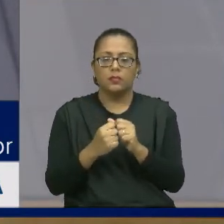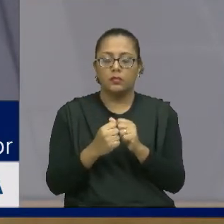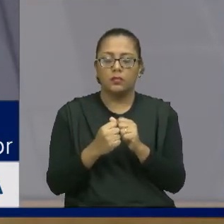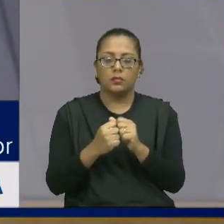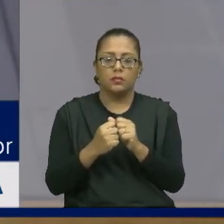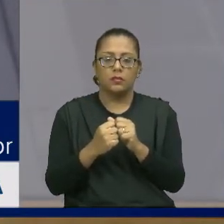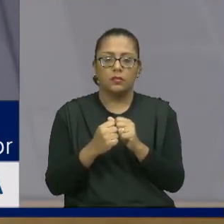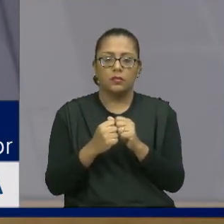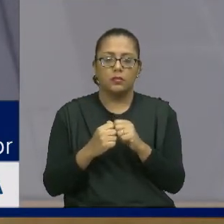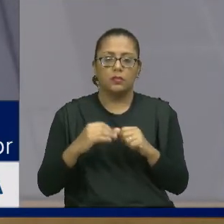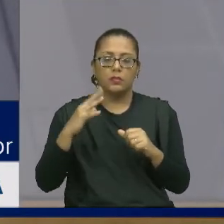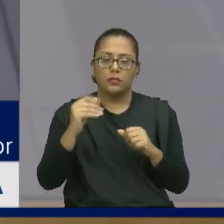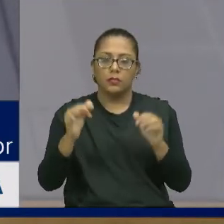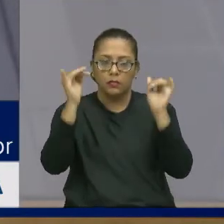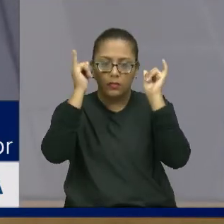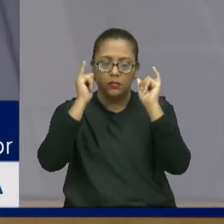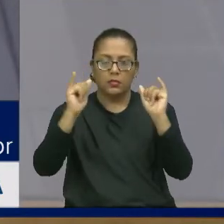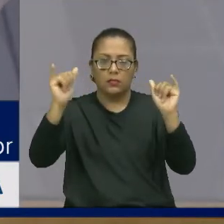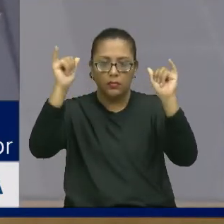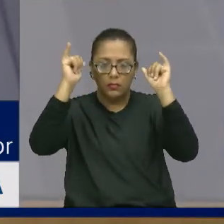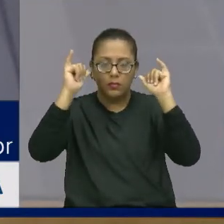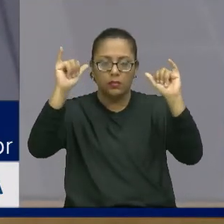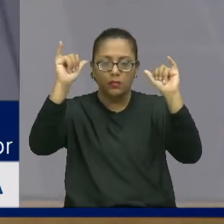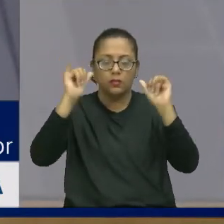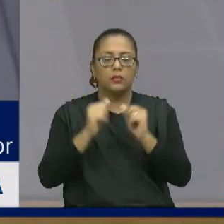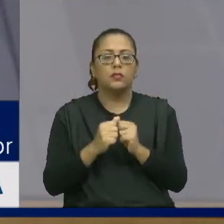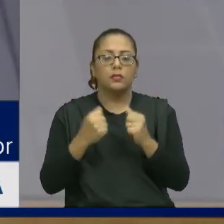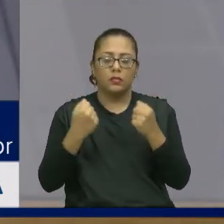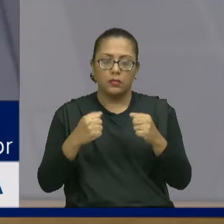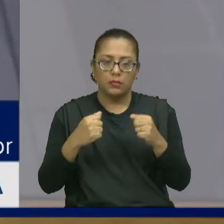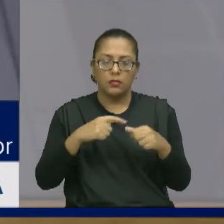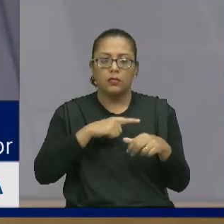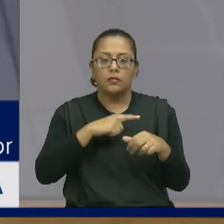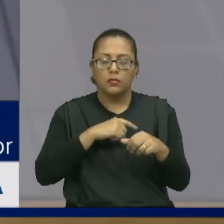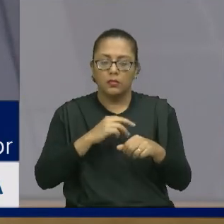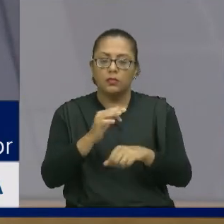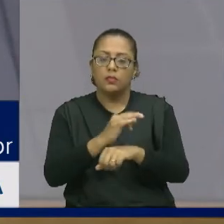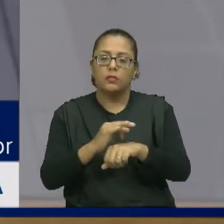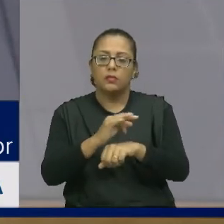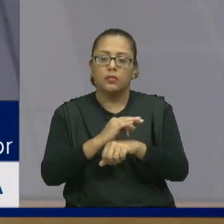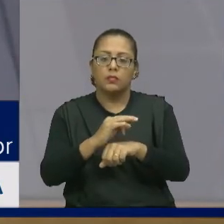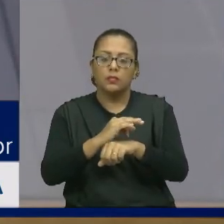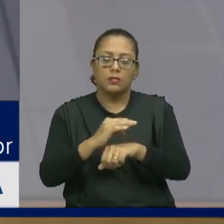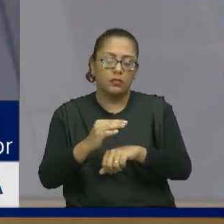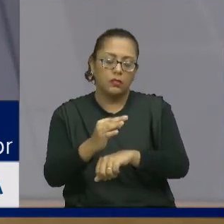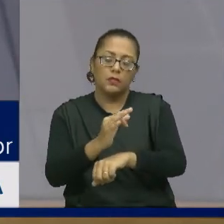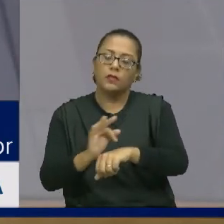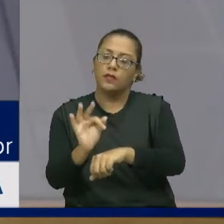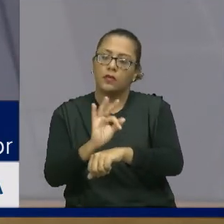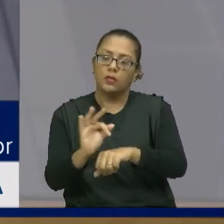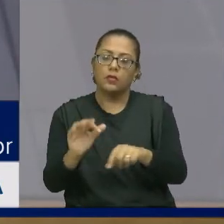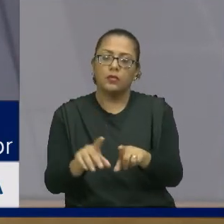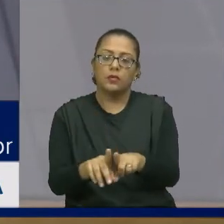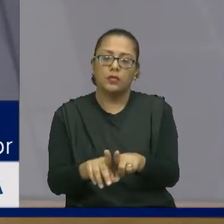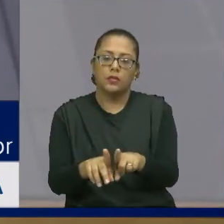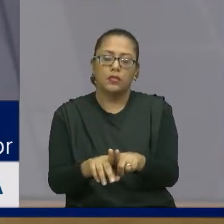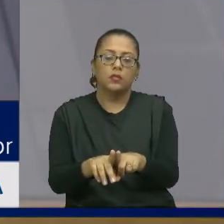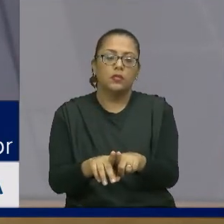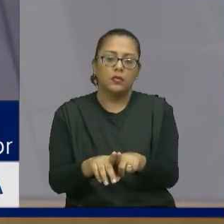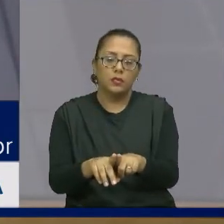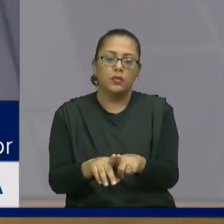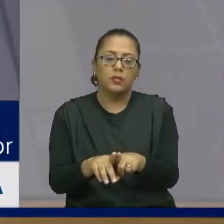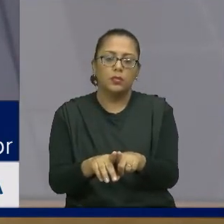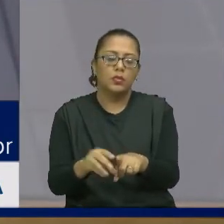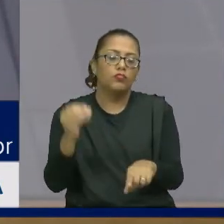fazendários, integrante dessa Câmara, deverão ter nível de instrução superior a contar com comprovada experiência